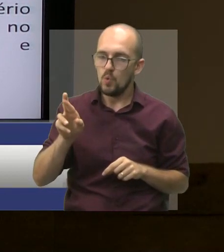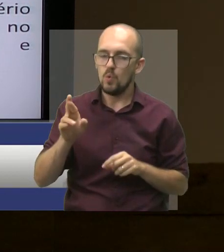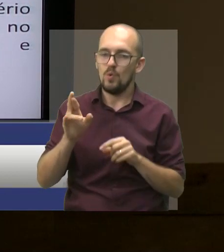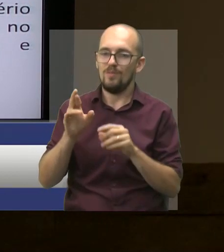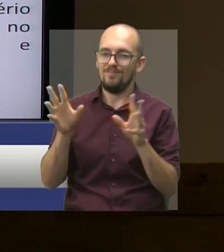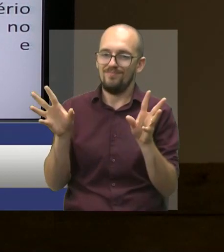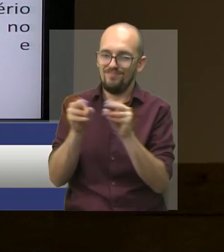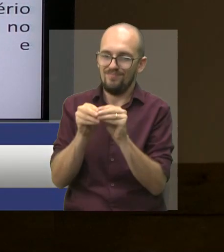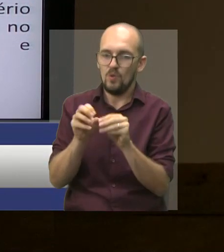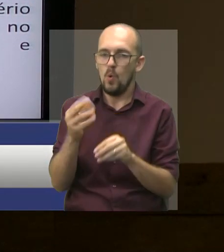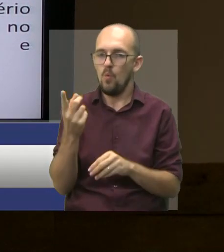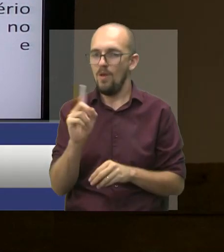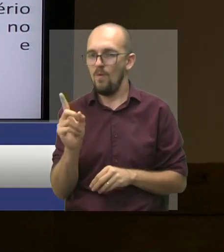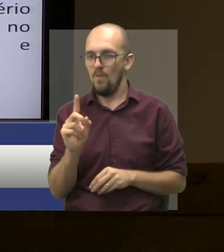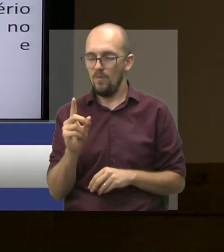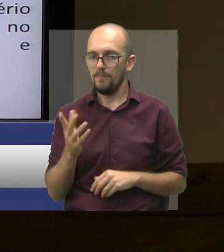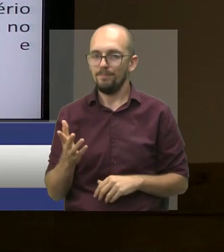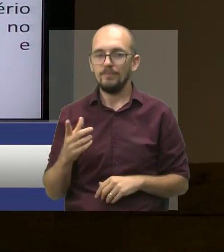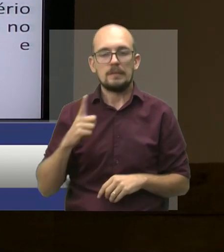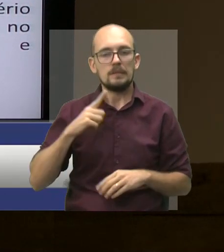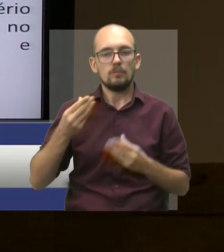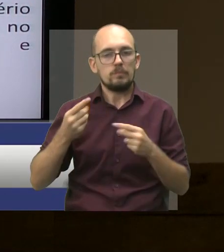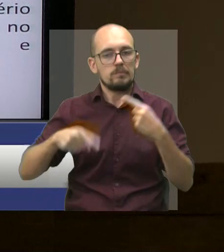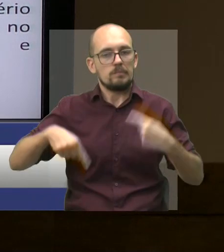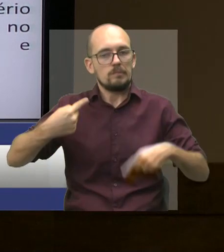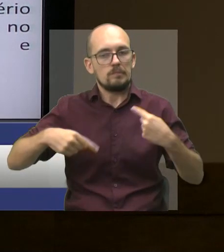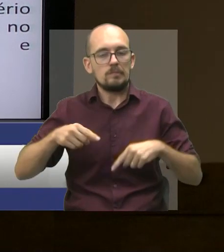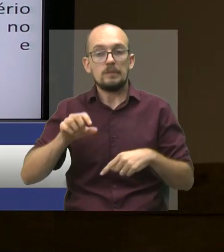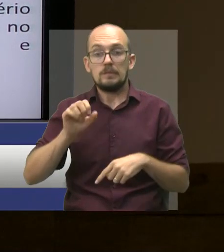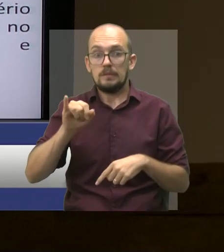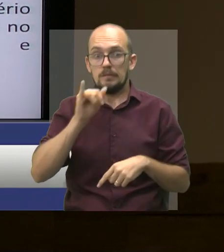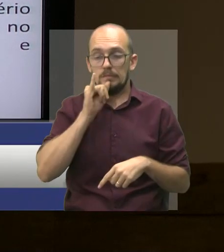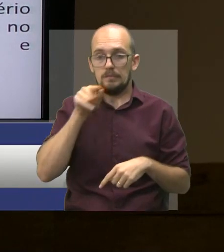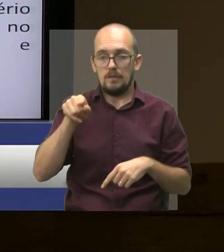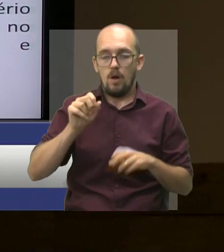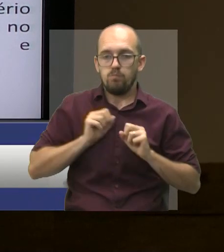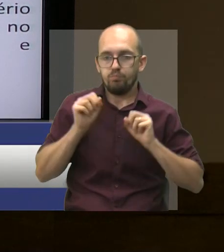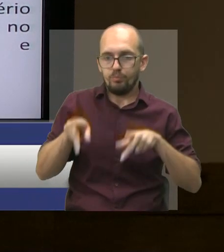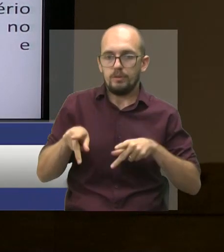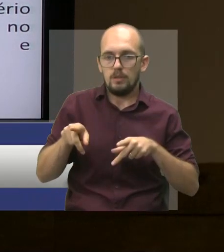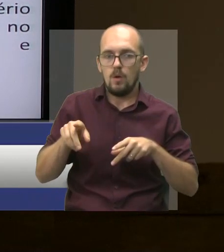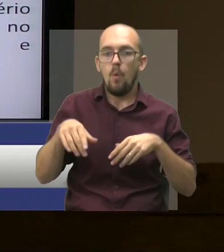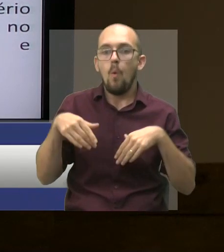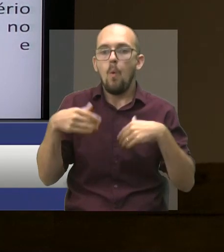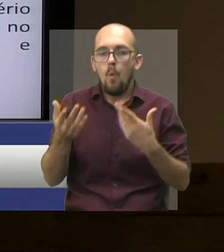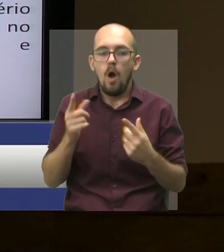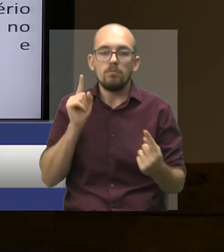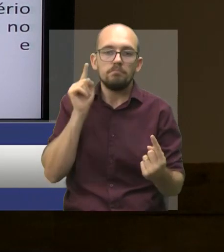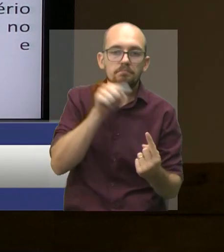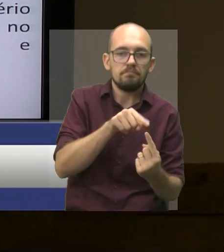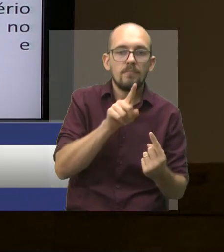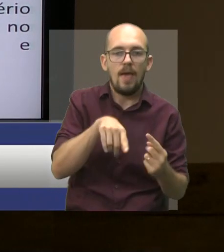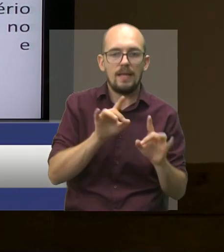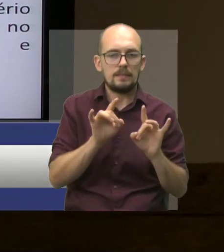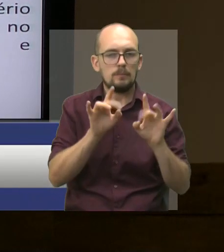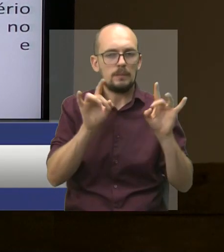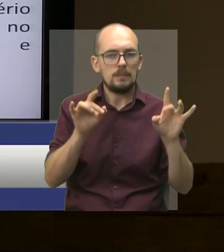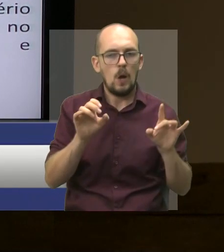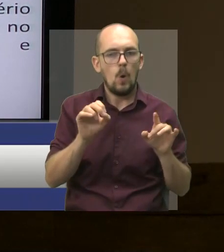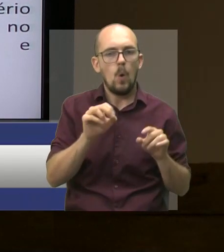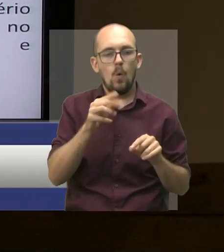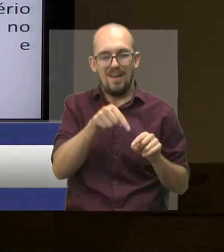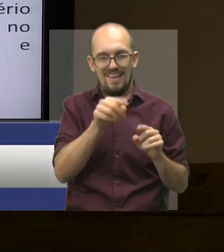pois tem-se a discussão se essas aposentadorias são na modalidade especial, onde não se aplica o